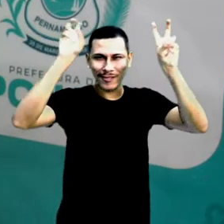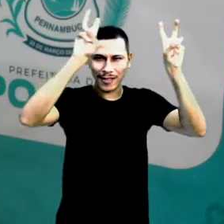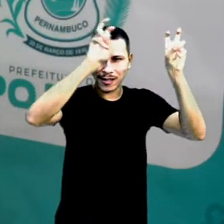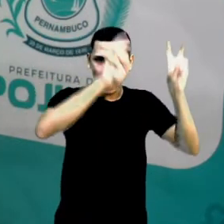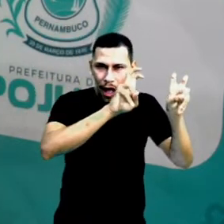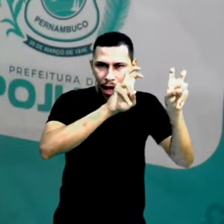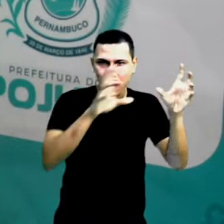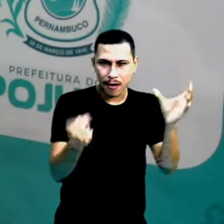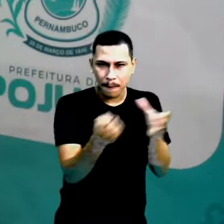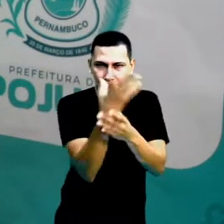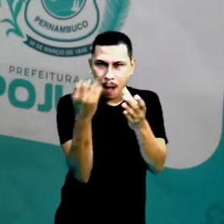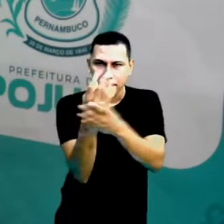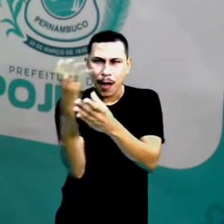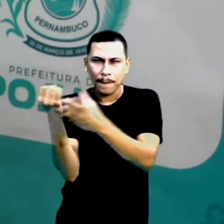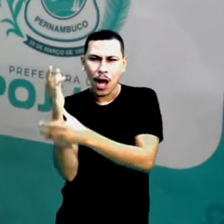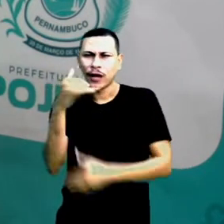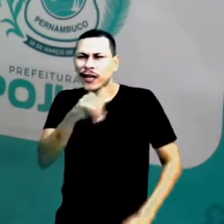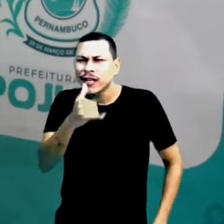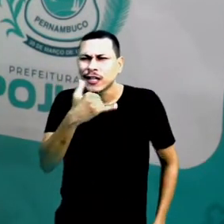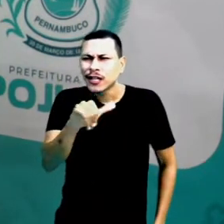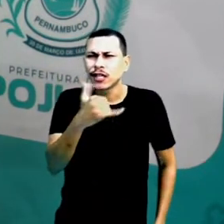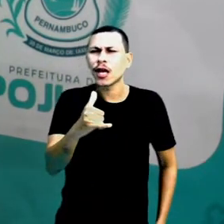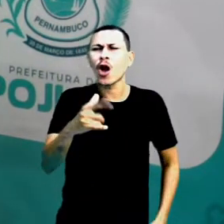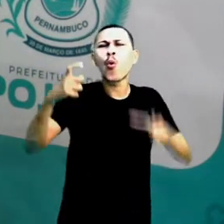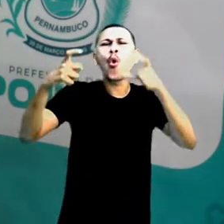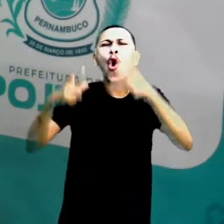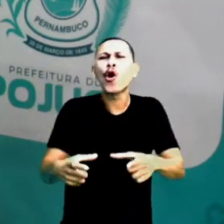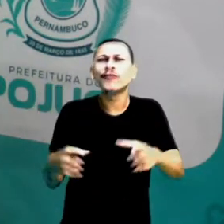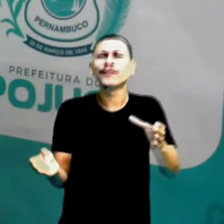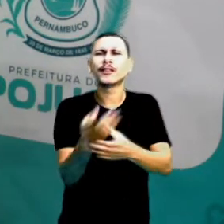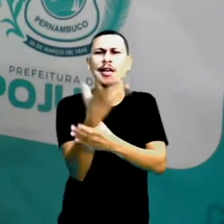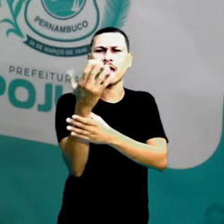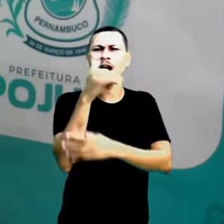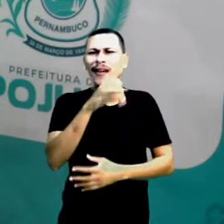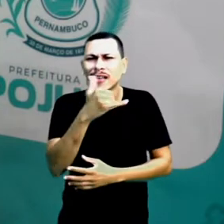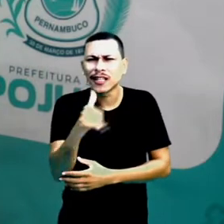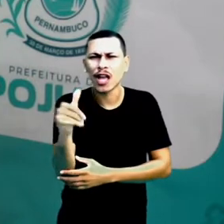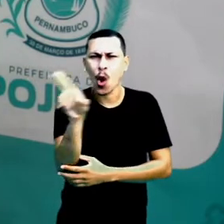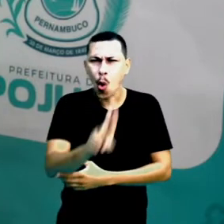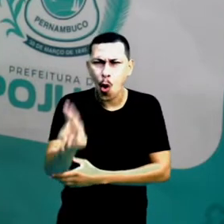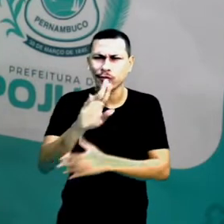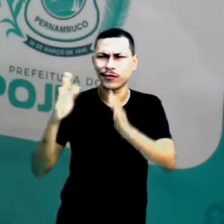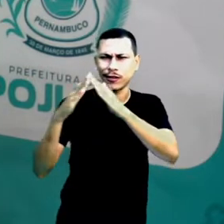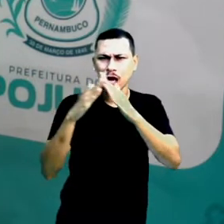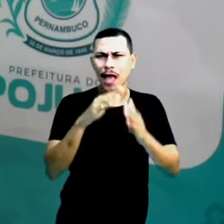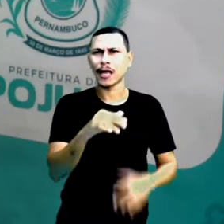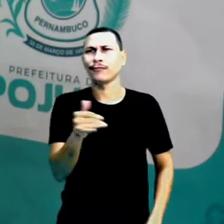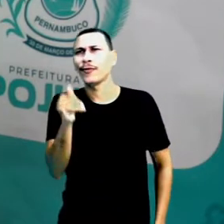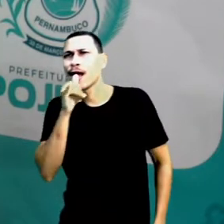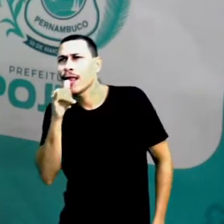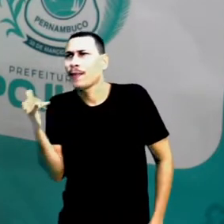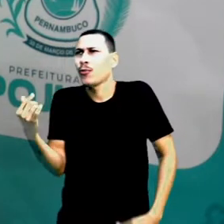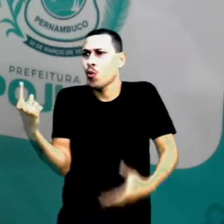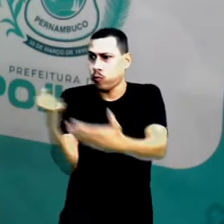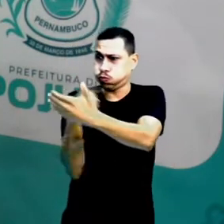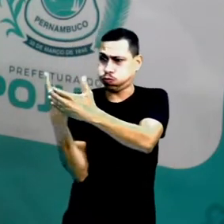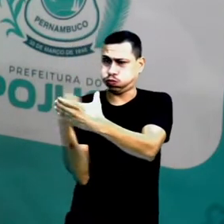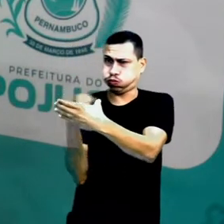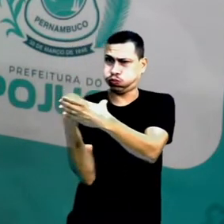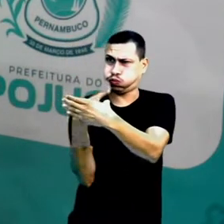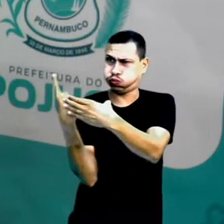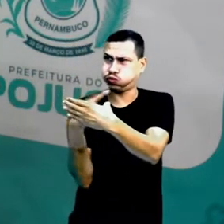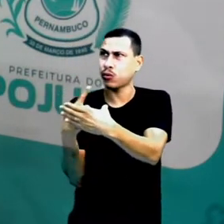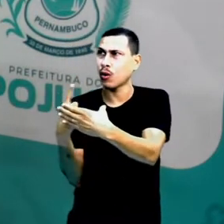de energia. De onde vem a energia que a gente utiliza na nossa casa? Para a gente utilizar um liquidificador, a gente utiliza